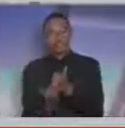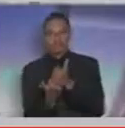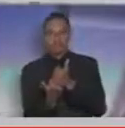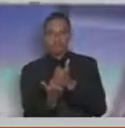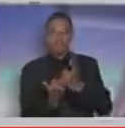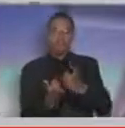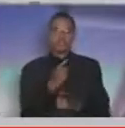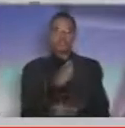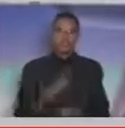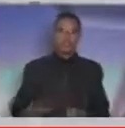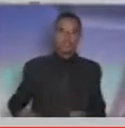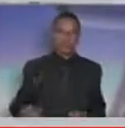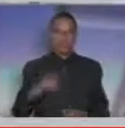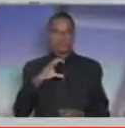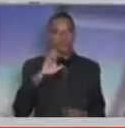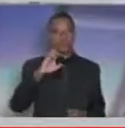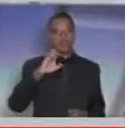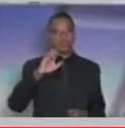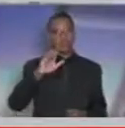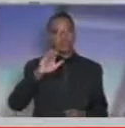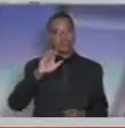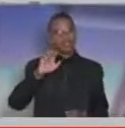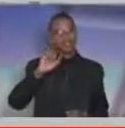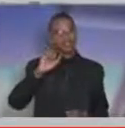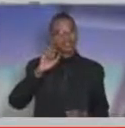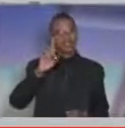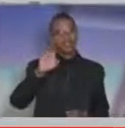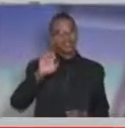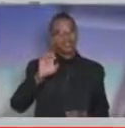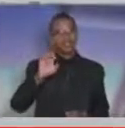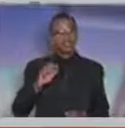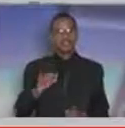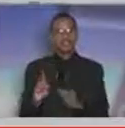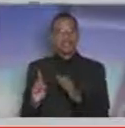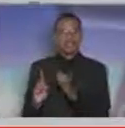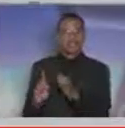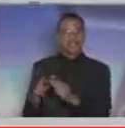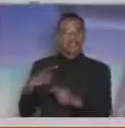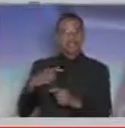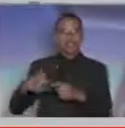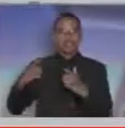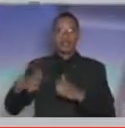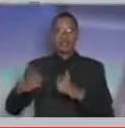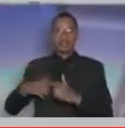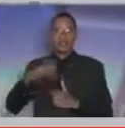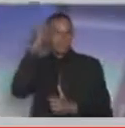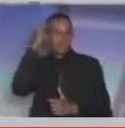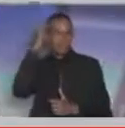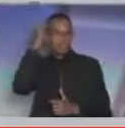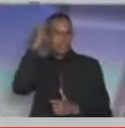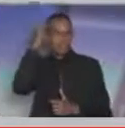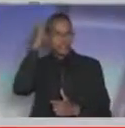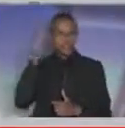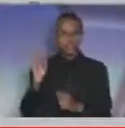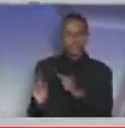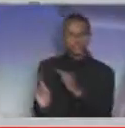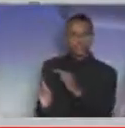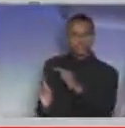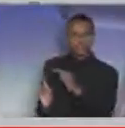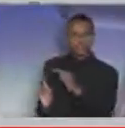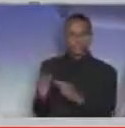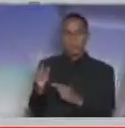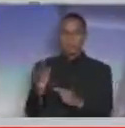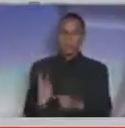sendo Eleita Cleide Benedetti O que é lá de Santo André que foi uma das